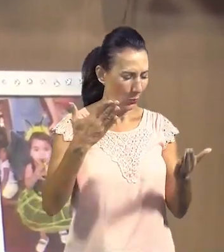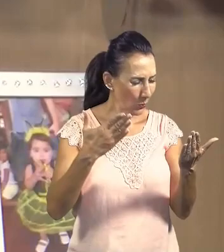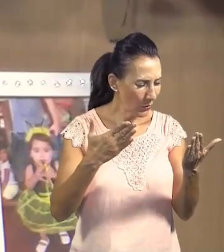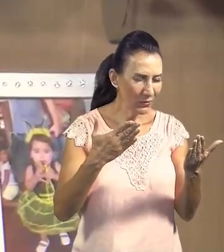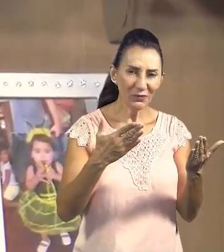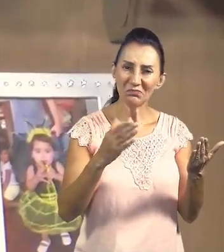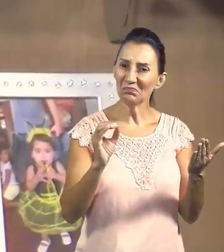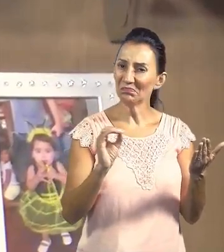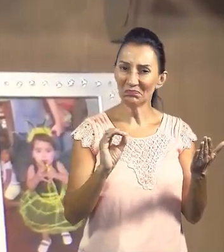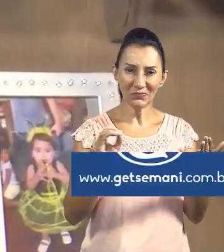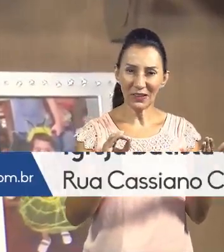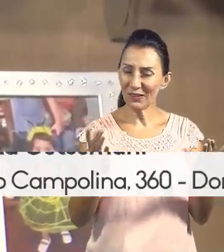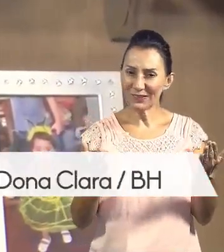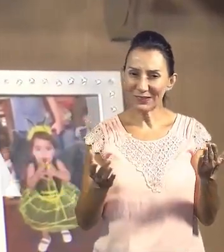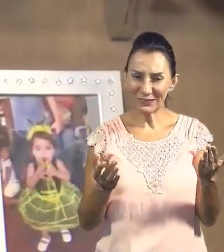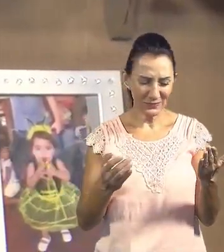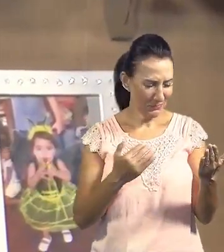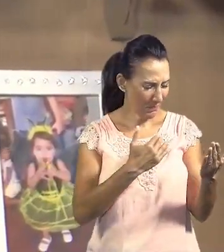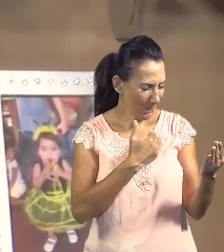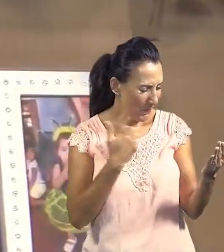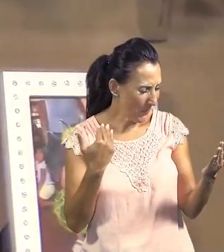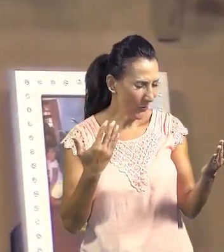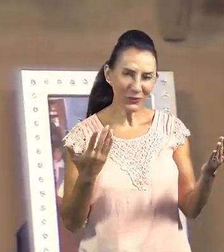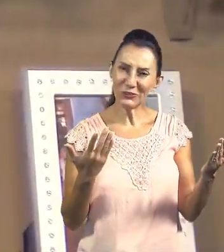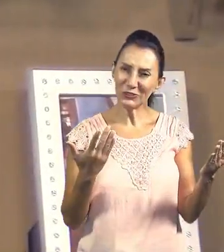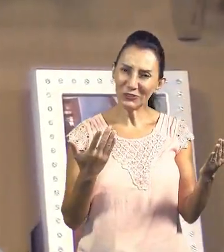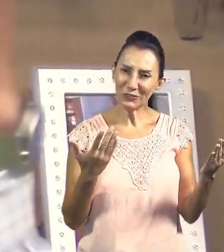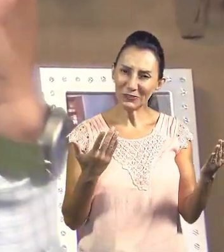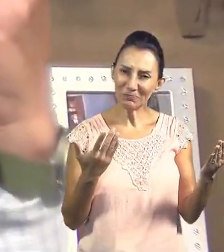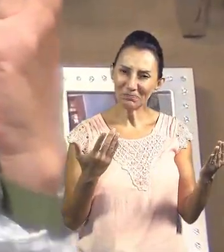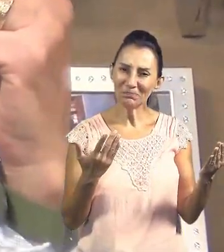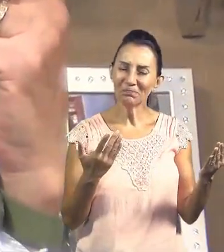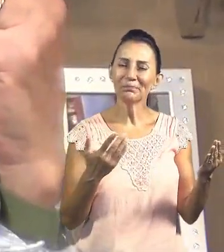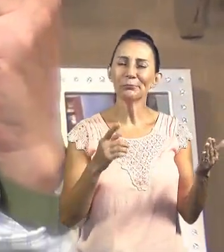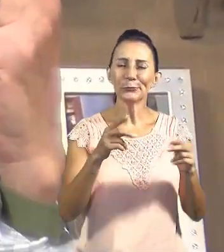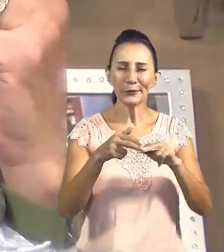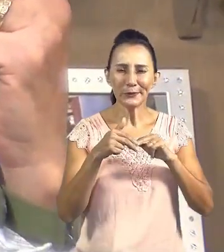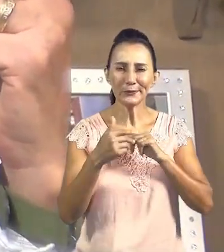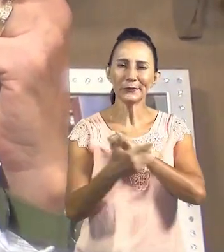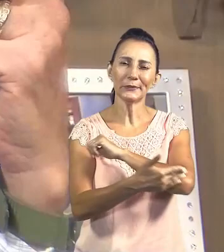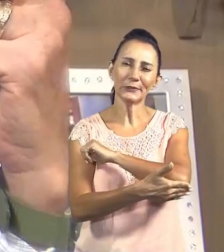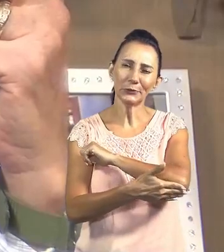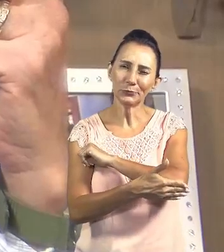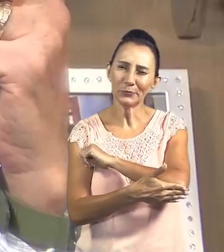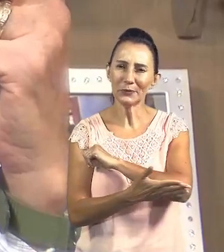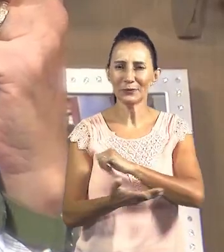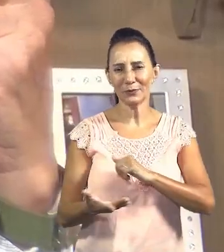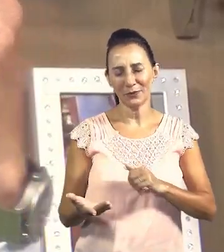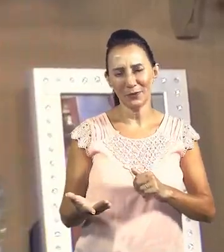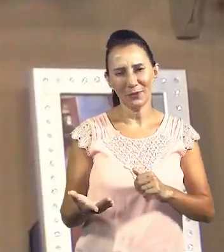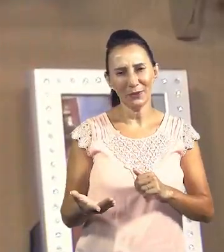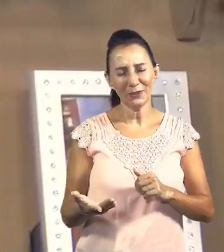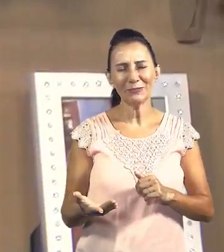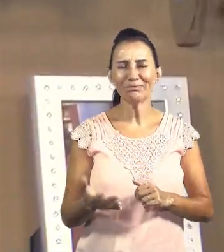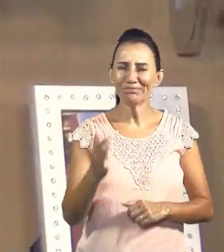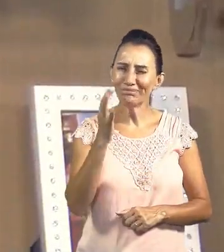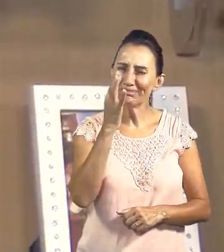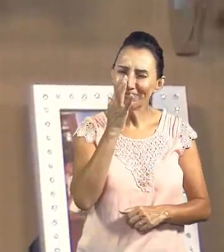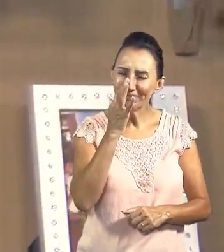nem se assusta mais com mortes por causa disso aqui, ó, ciúmes. É um